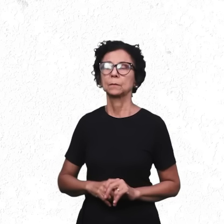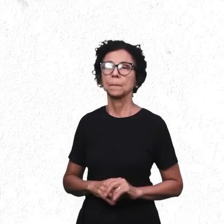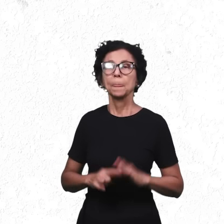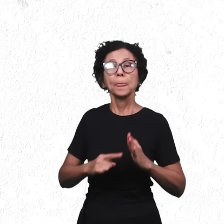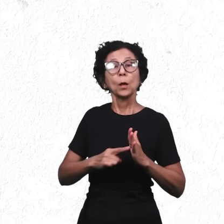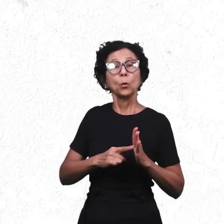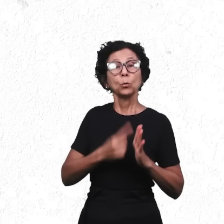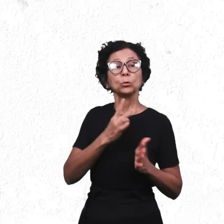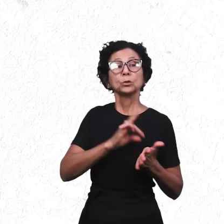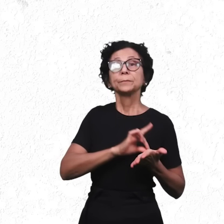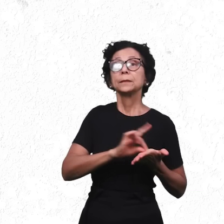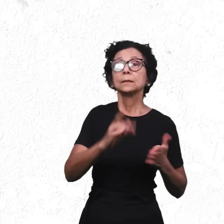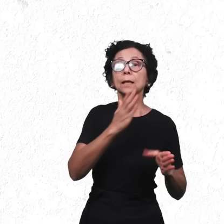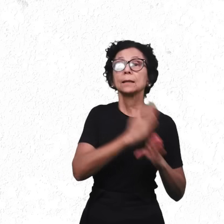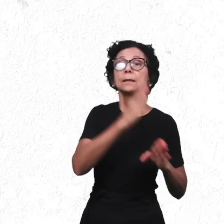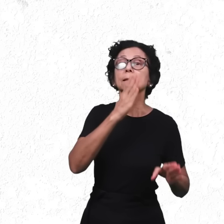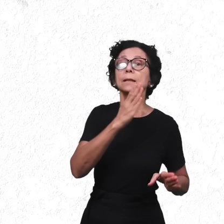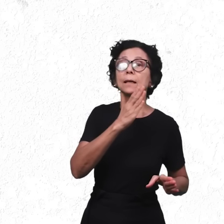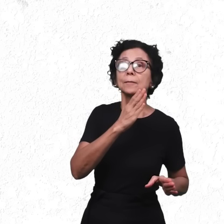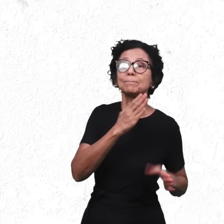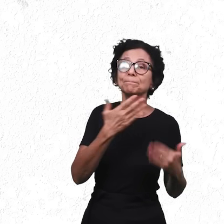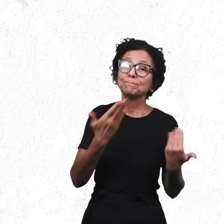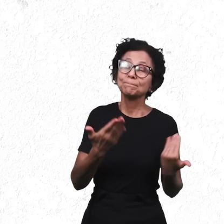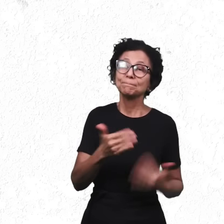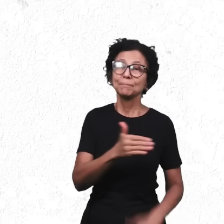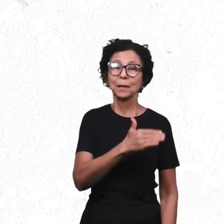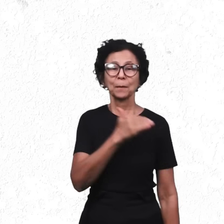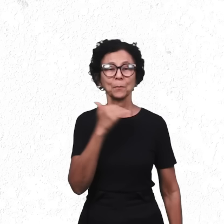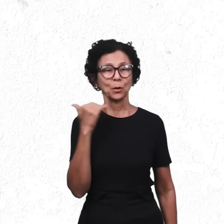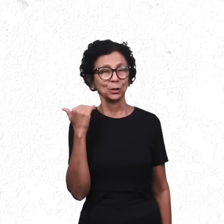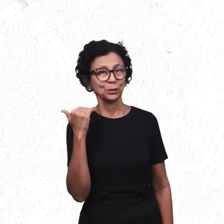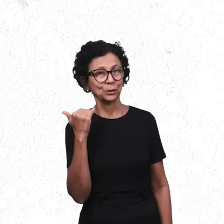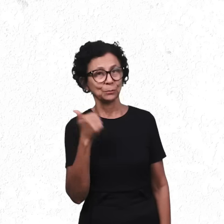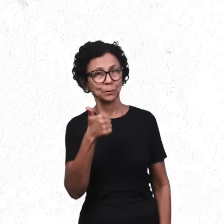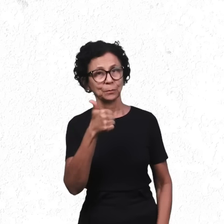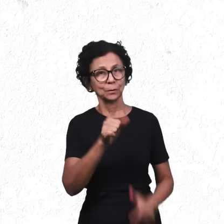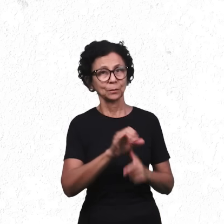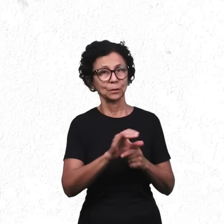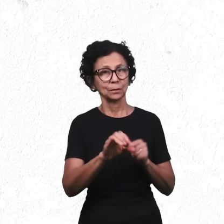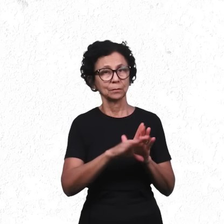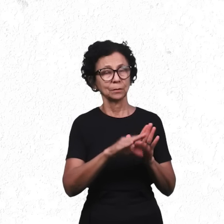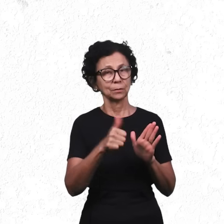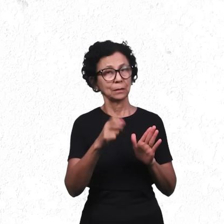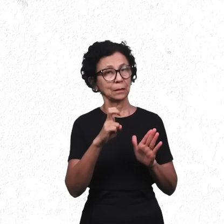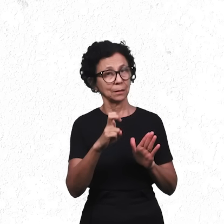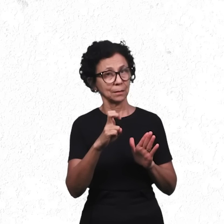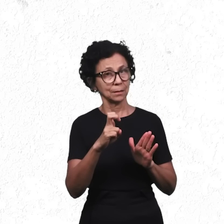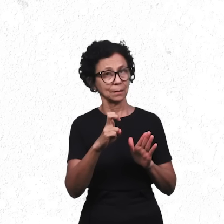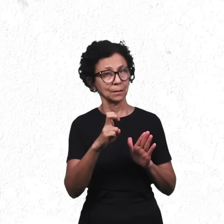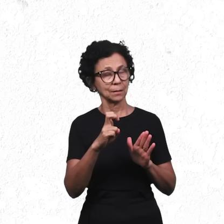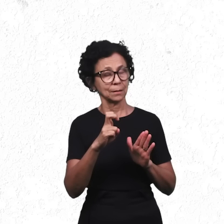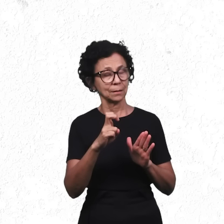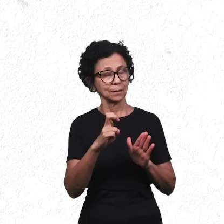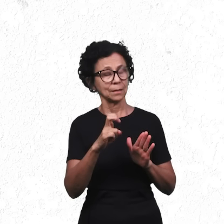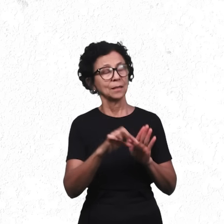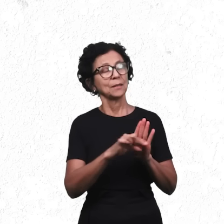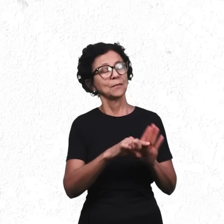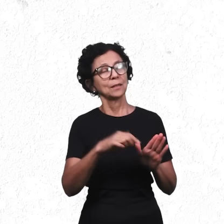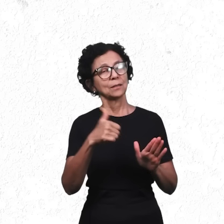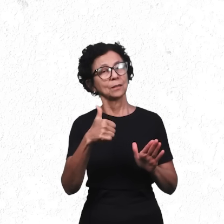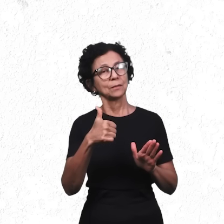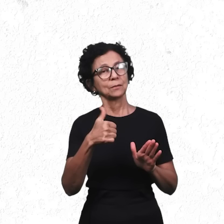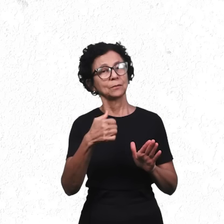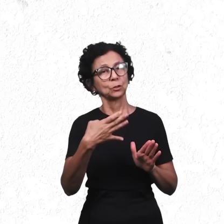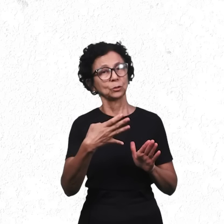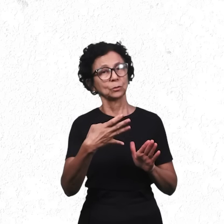ser aniquilado é a morte. 1 Coríntios, capítulo 15, versos de 24 a